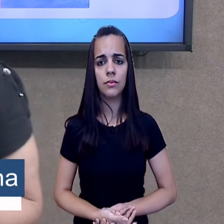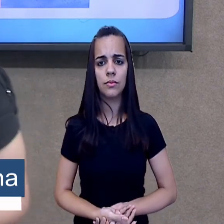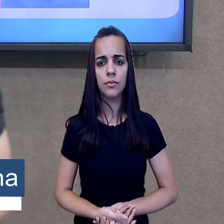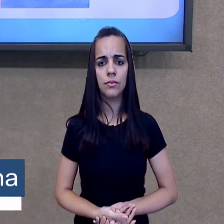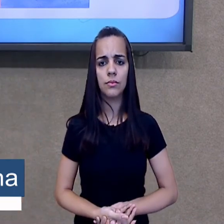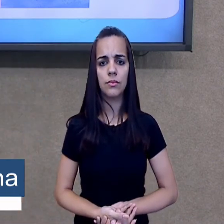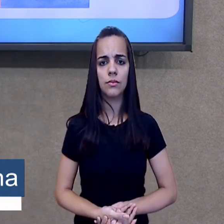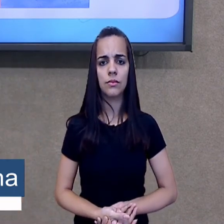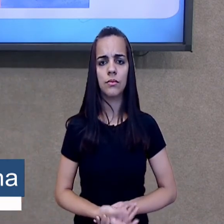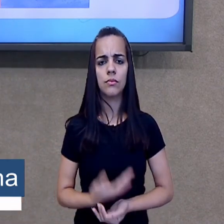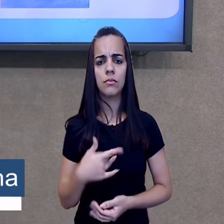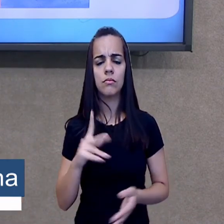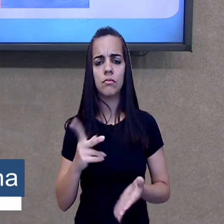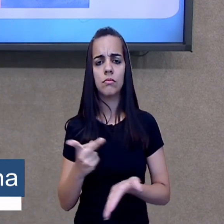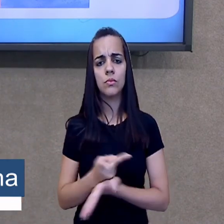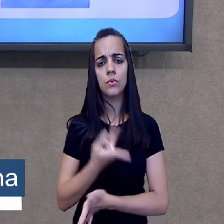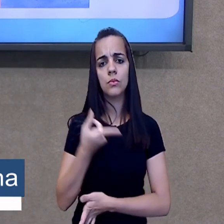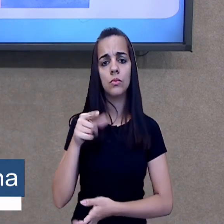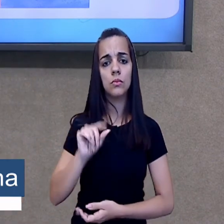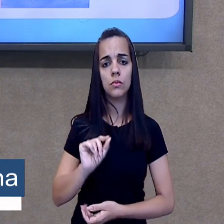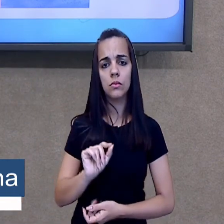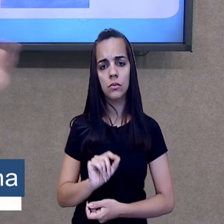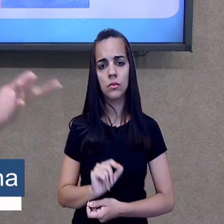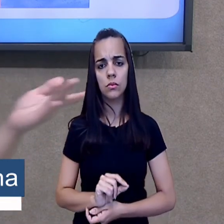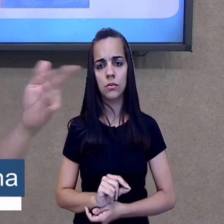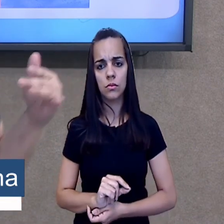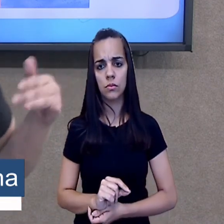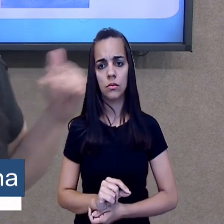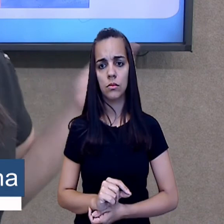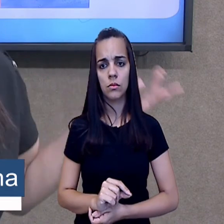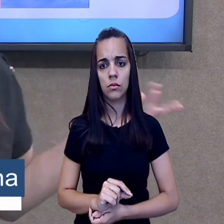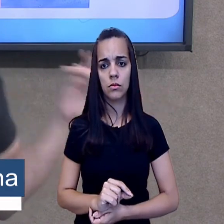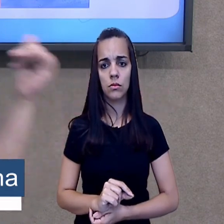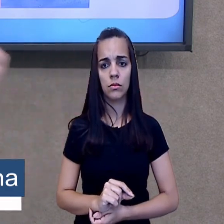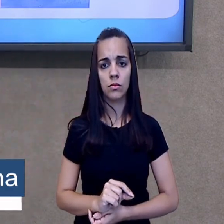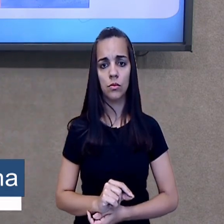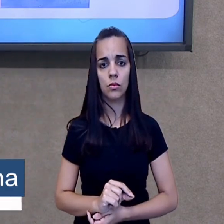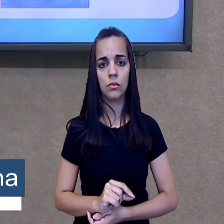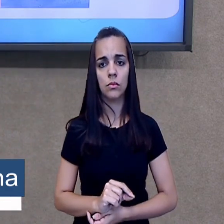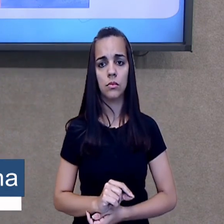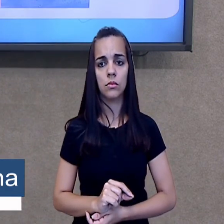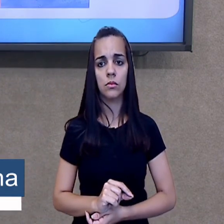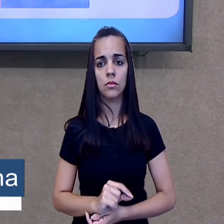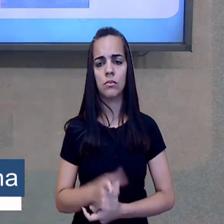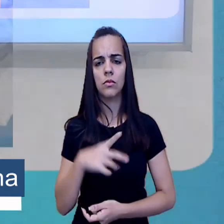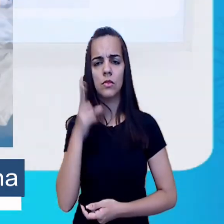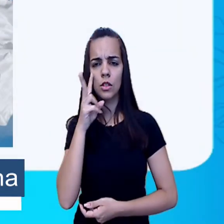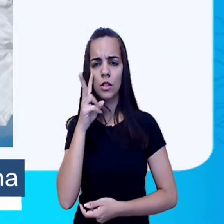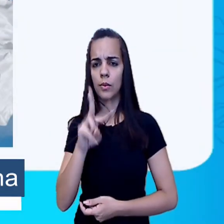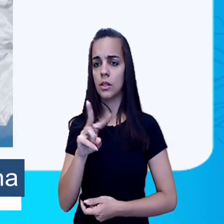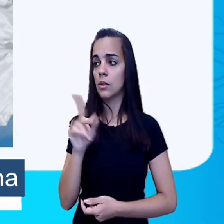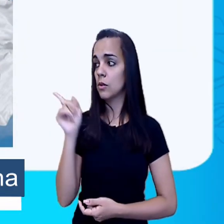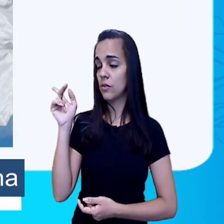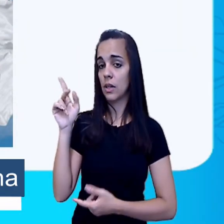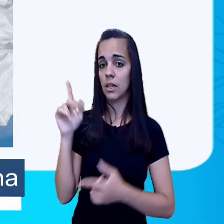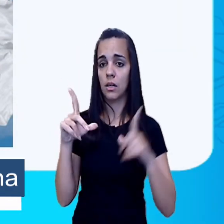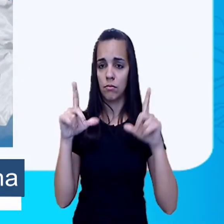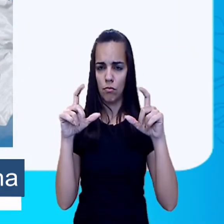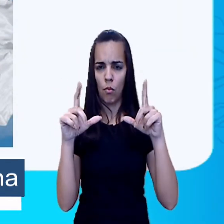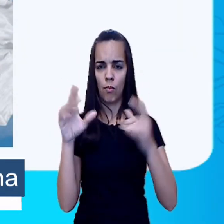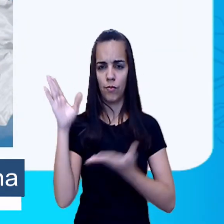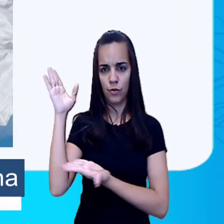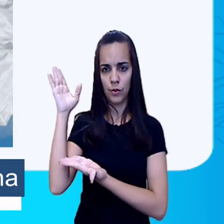faz com que a nossa, igual podemos ver na figura, aqui a revolta